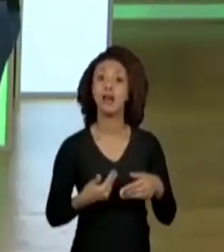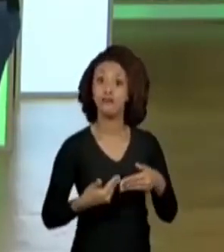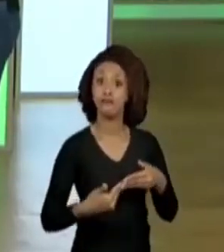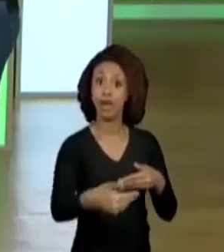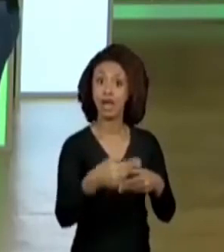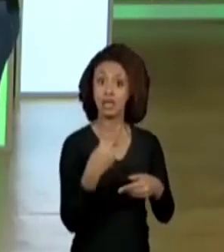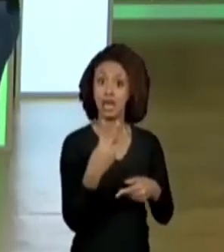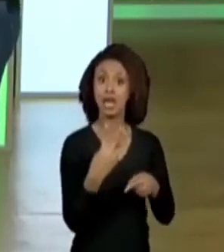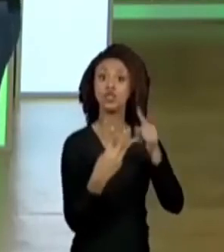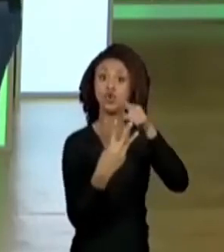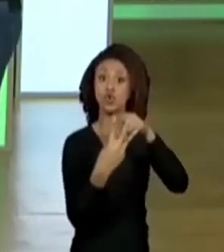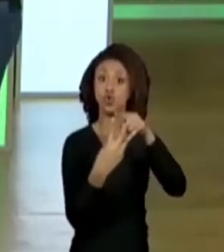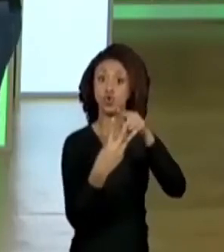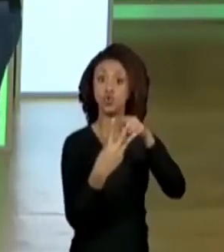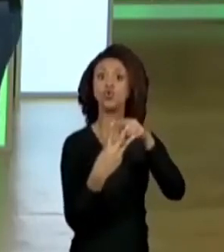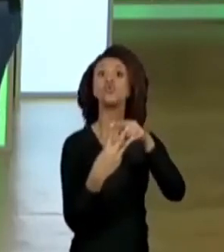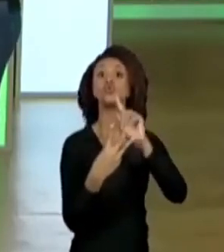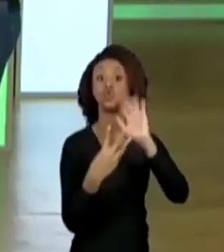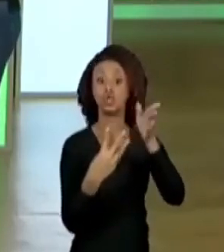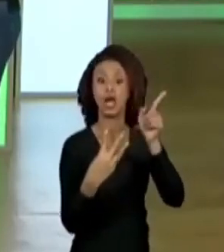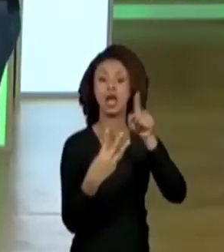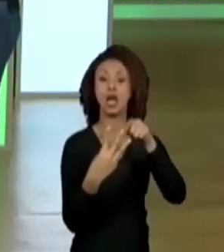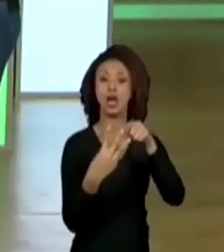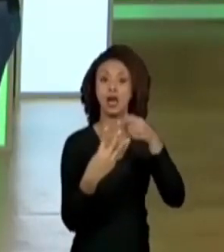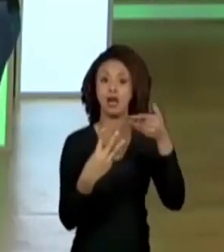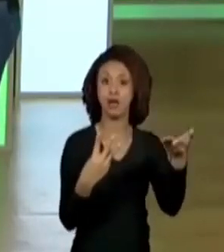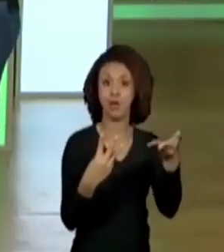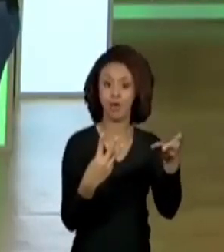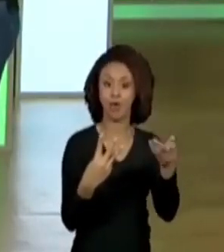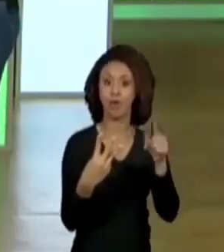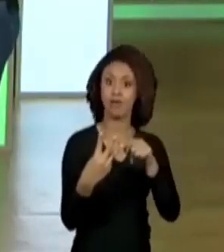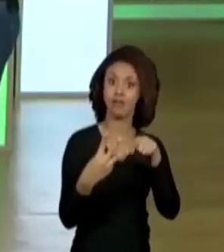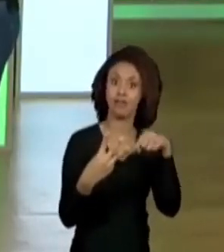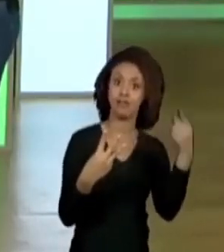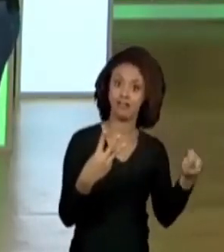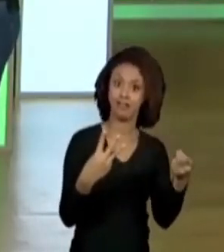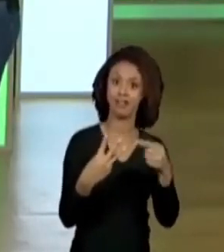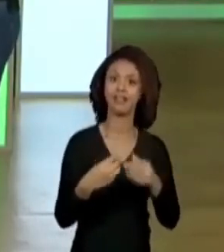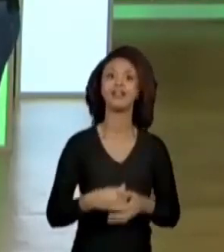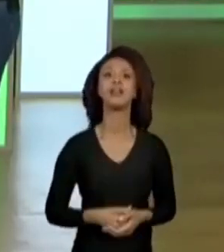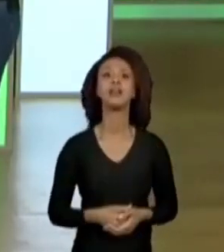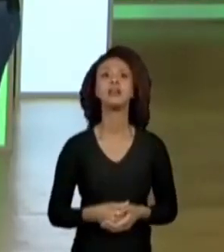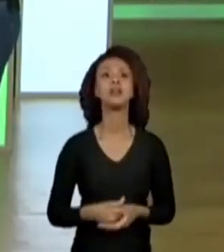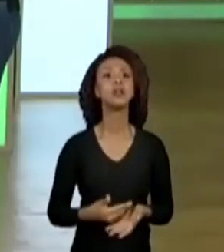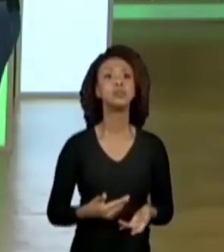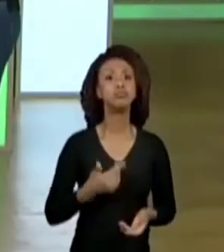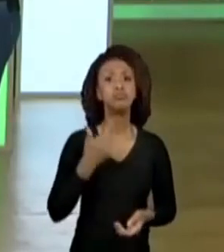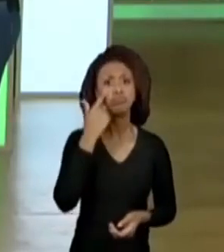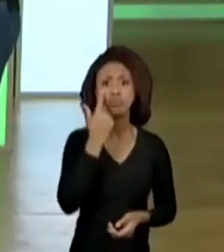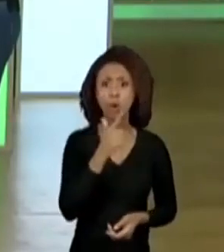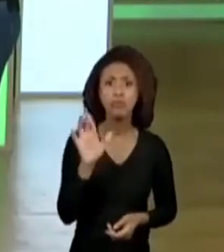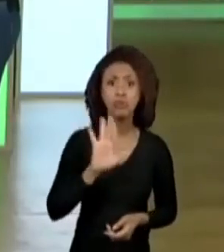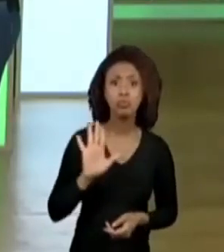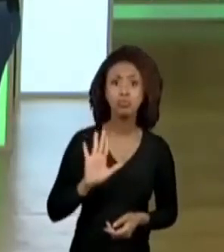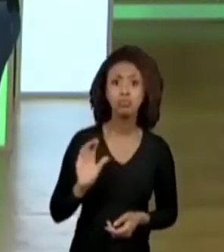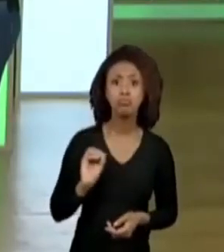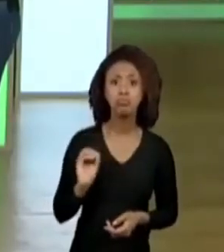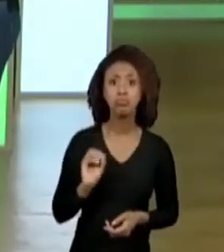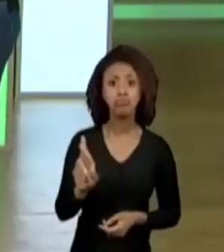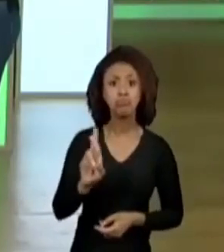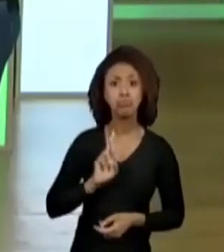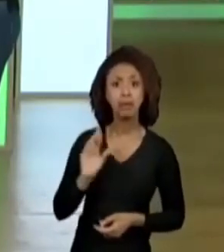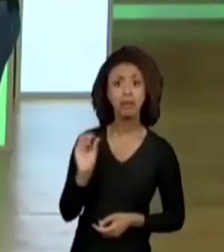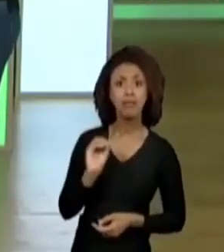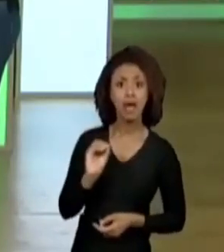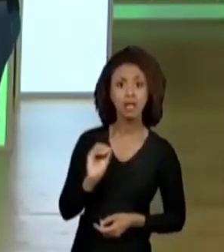isso mesmo? Continuando. Ah lá. Ninguém colocou Acho que que não tinha visto ou que